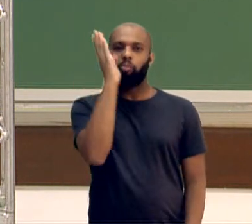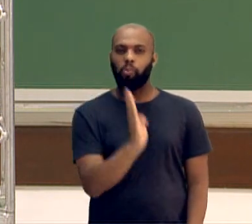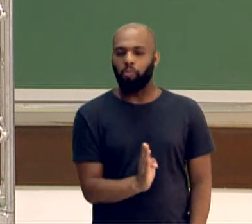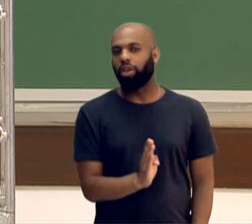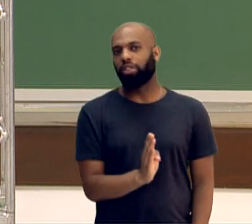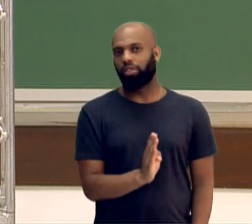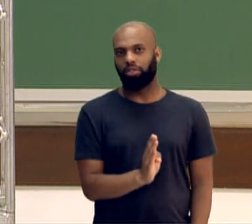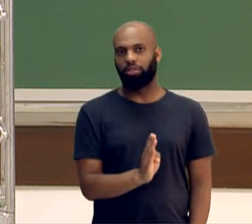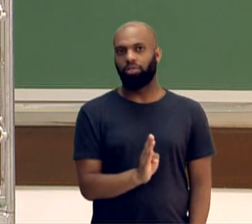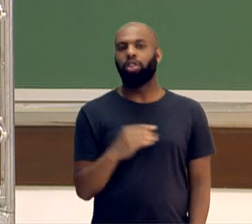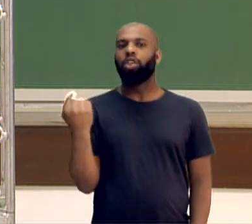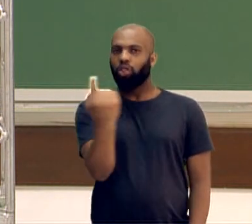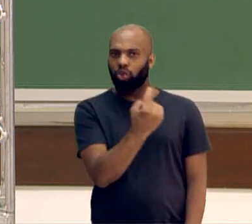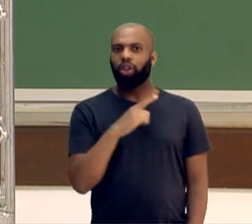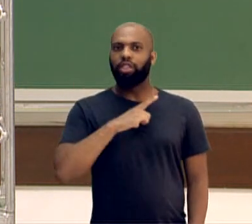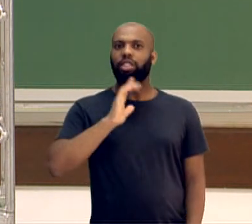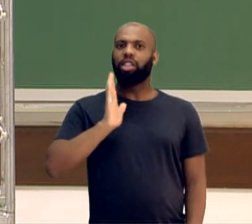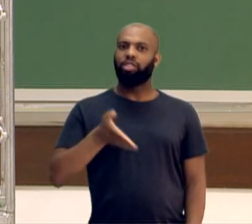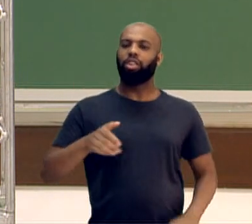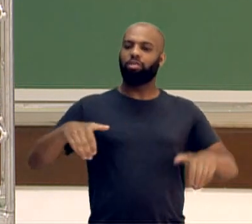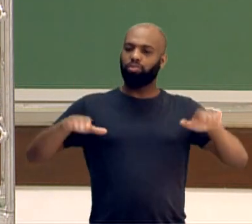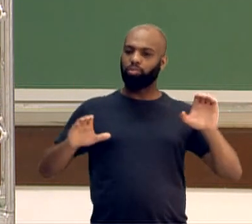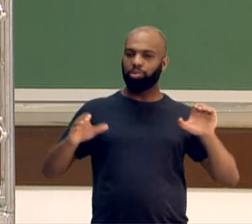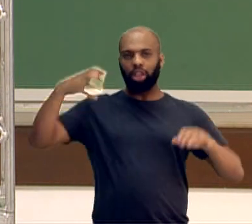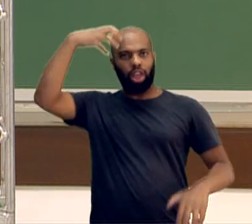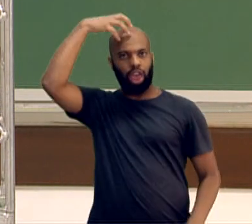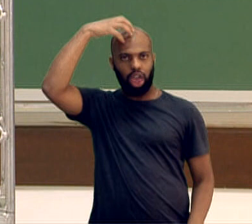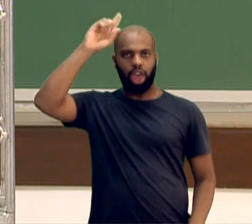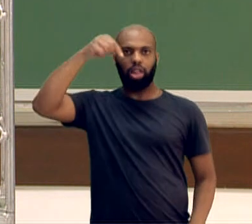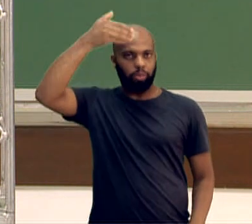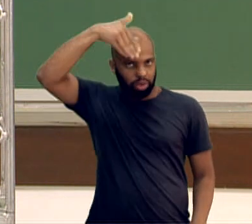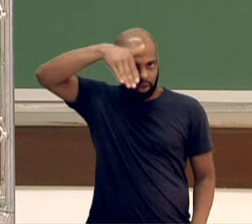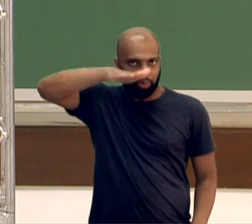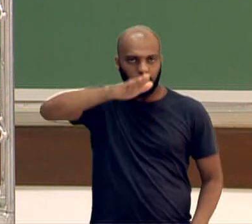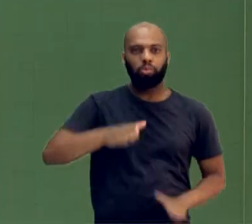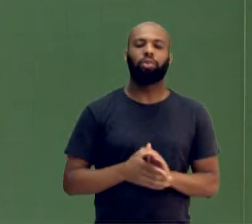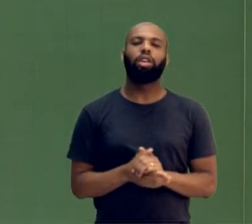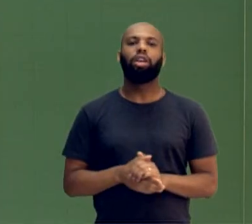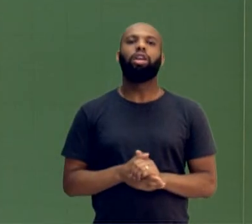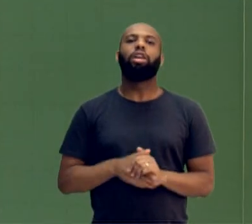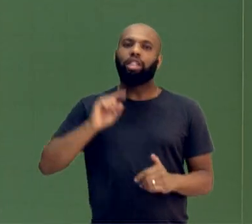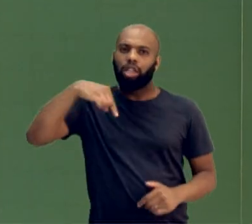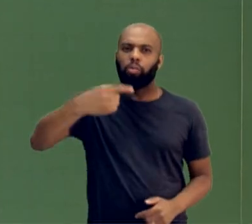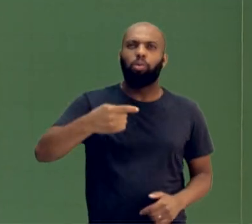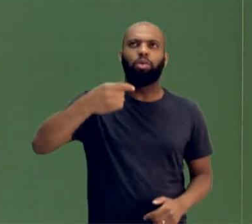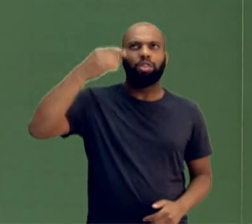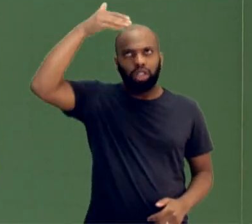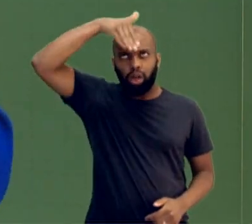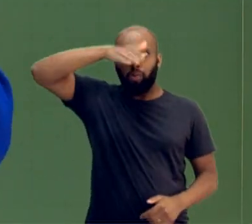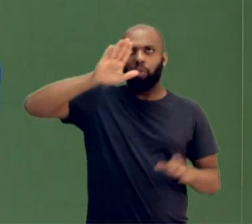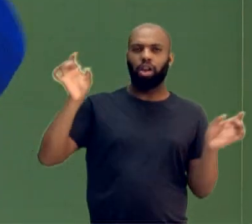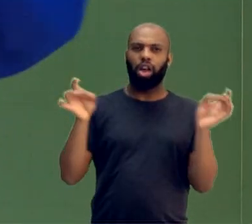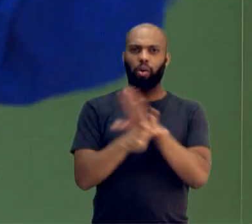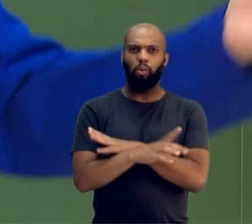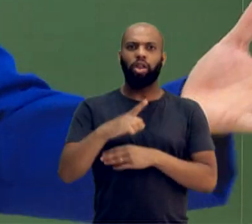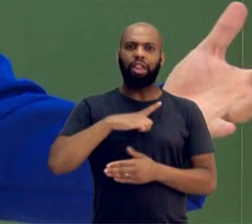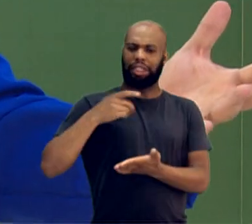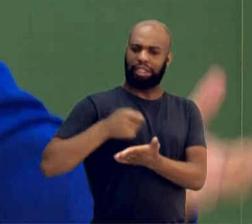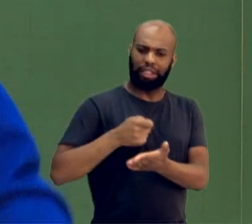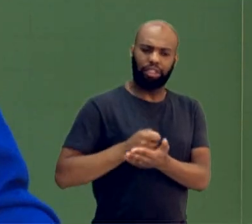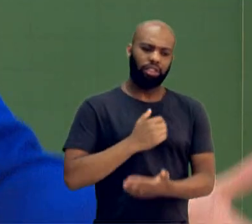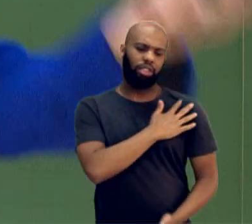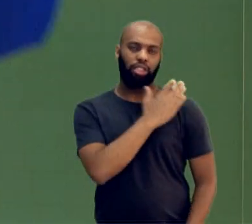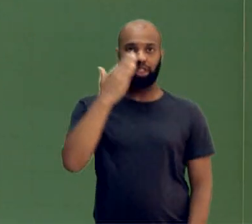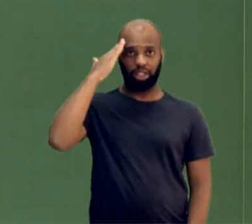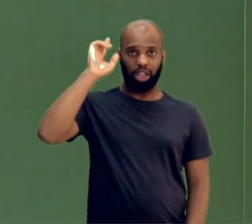Brasil, né, nós já tivemos aí a monarquia, depois a república, né, depois da república, aí, a eleição, tivemos uma ditadura militar,